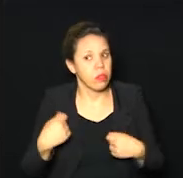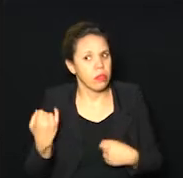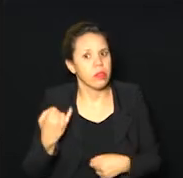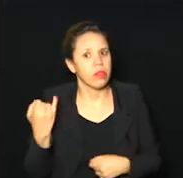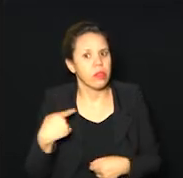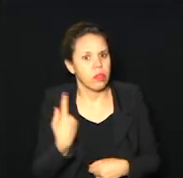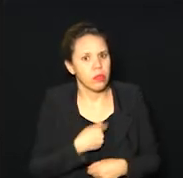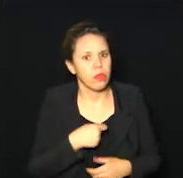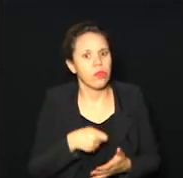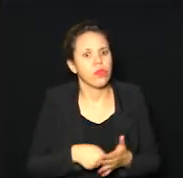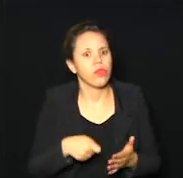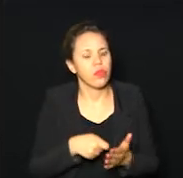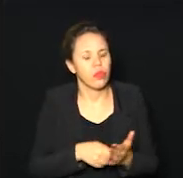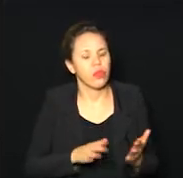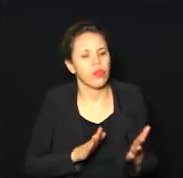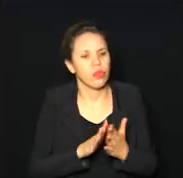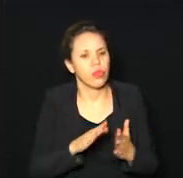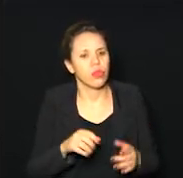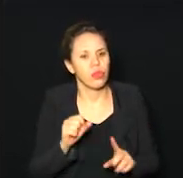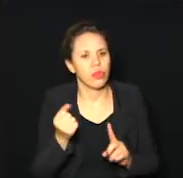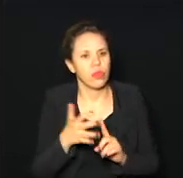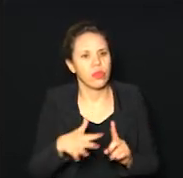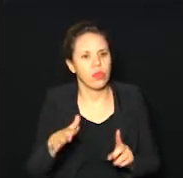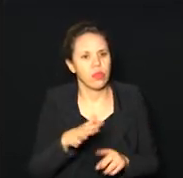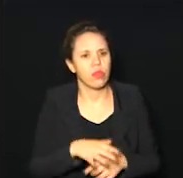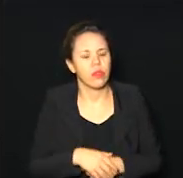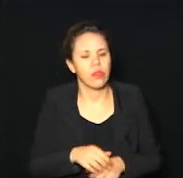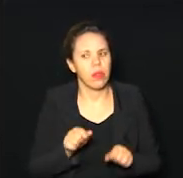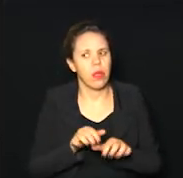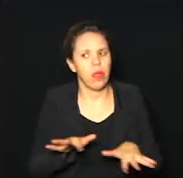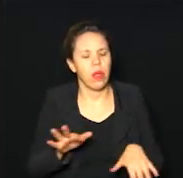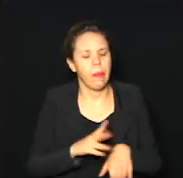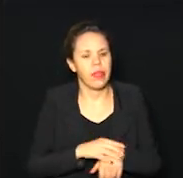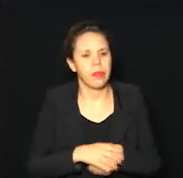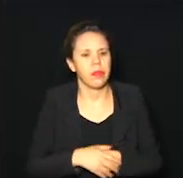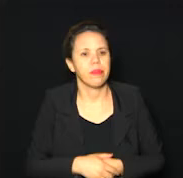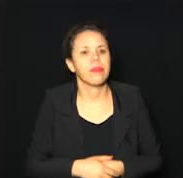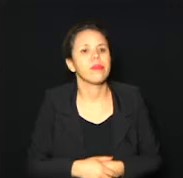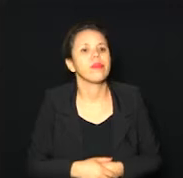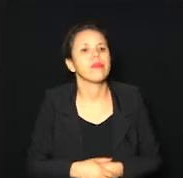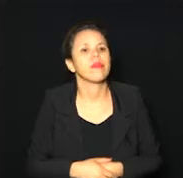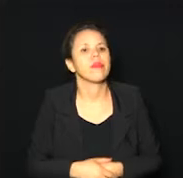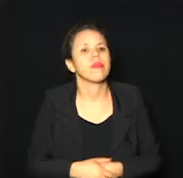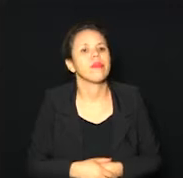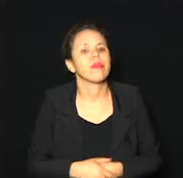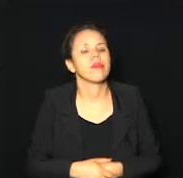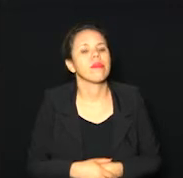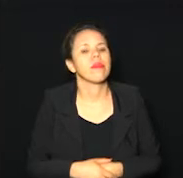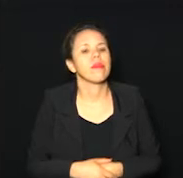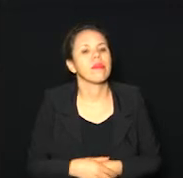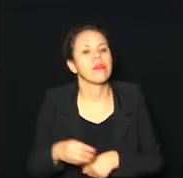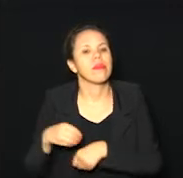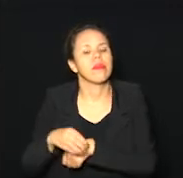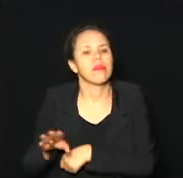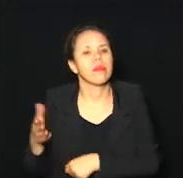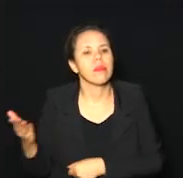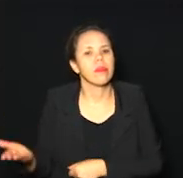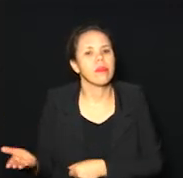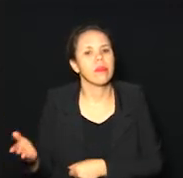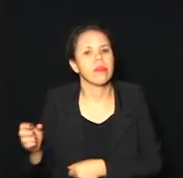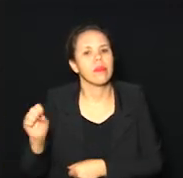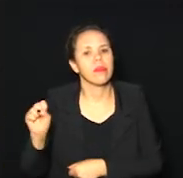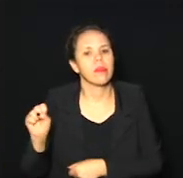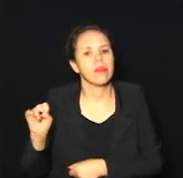gente poder enfrentar, a gente enquanto sociedade poder enfrentar a pandemia, né? Então, eu vou passar a palavra então para a